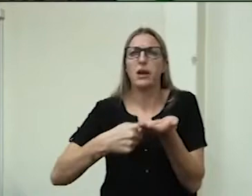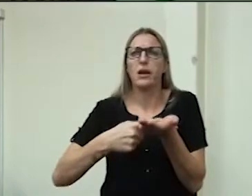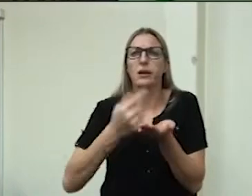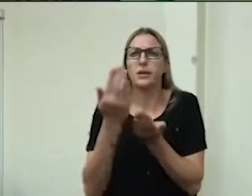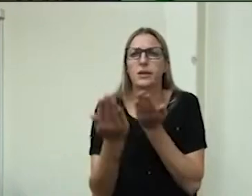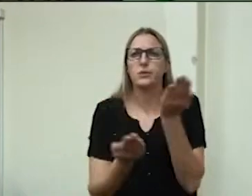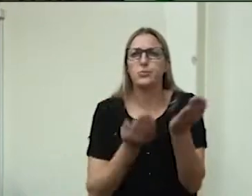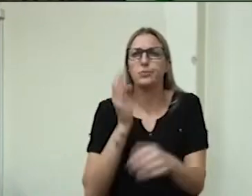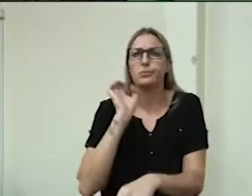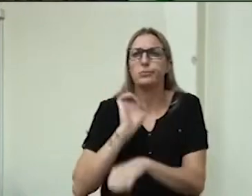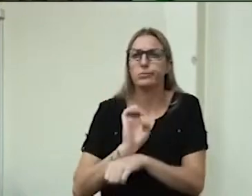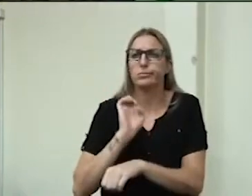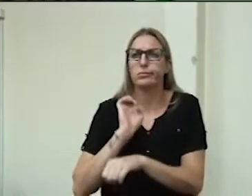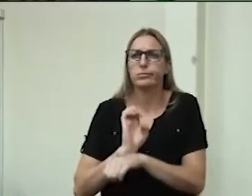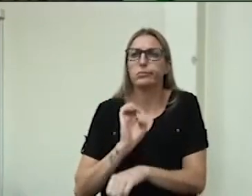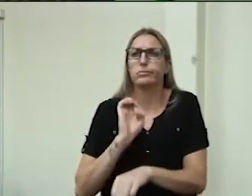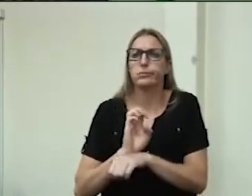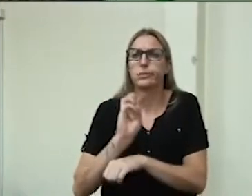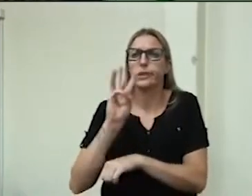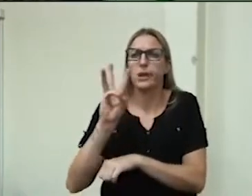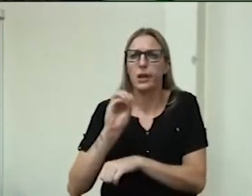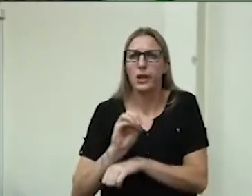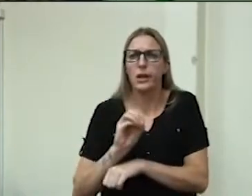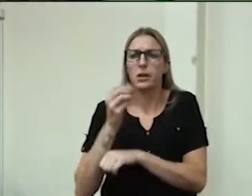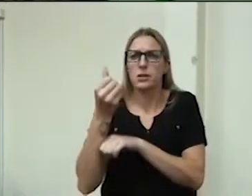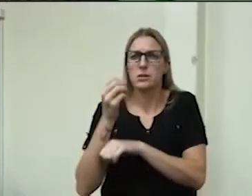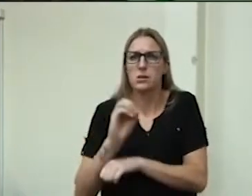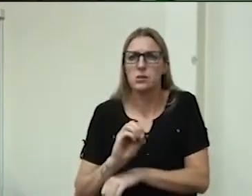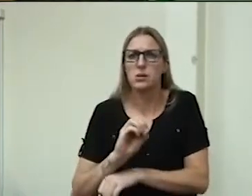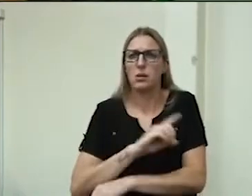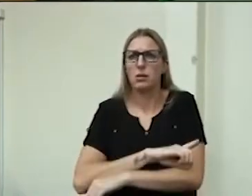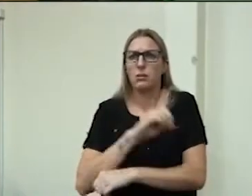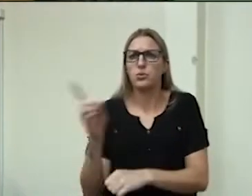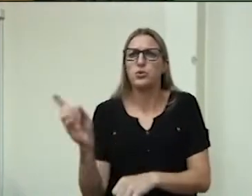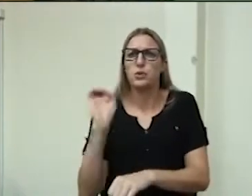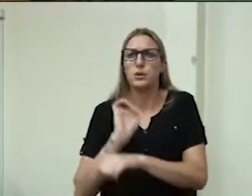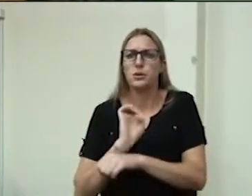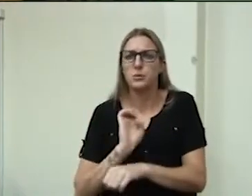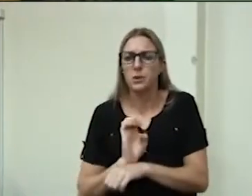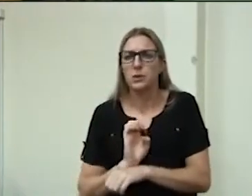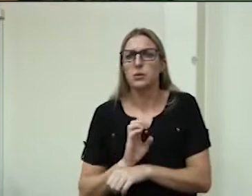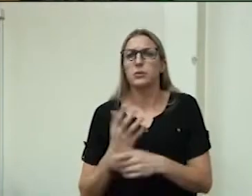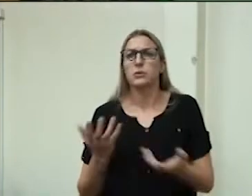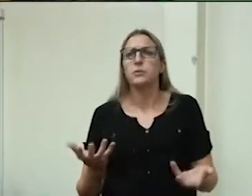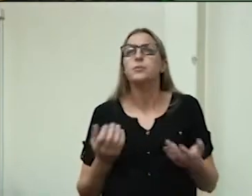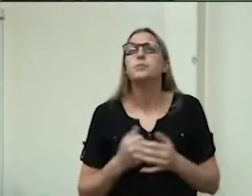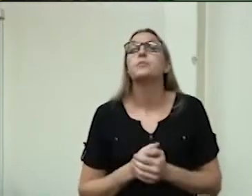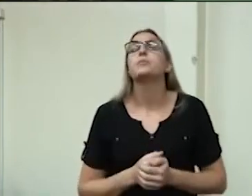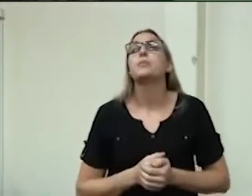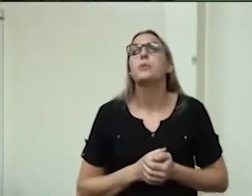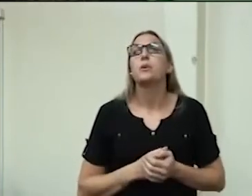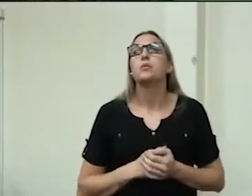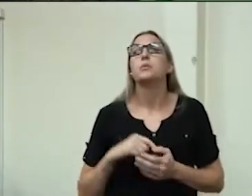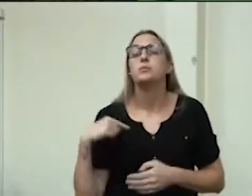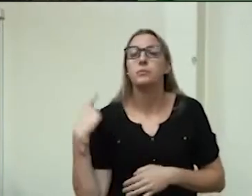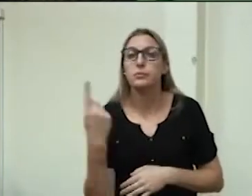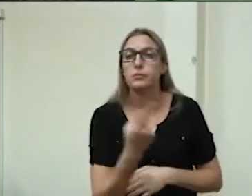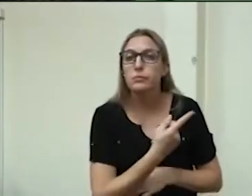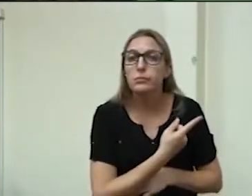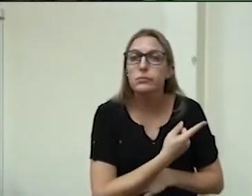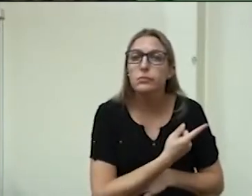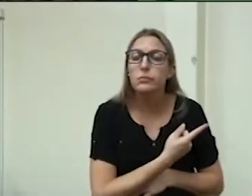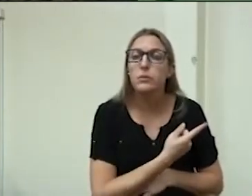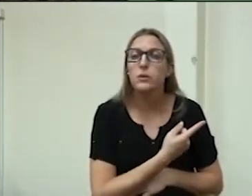ou 60 dias, às vezes, através de um plano de saúde. É essa a referência que eu faço e que todos os